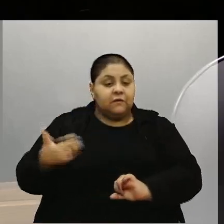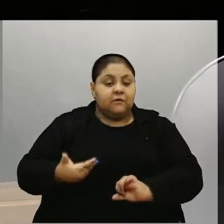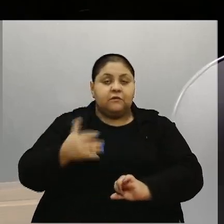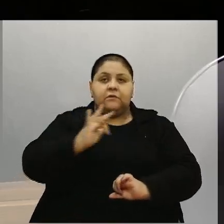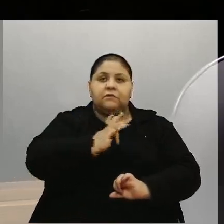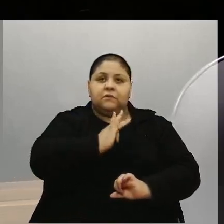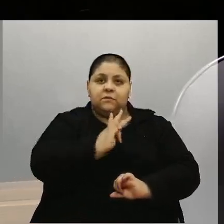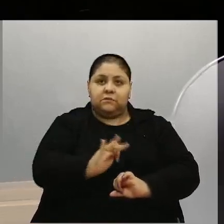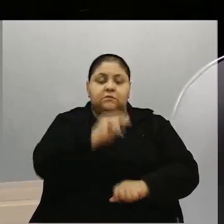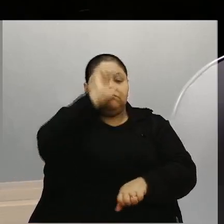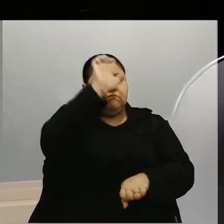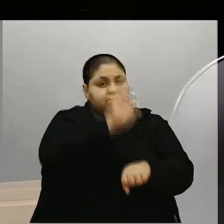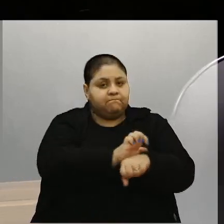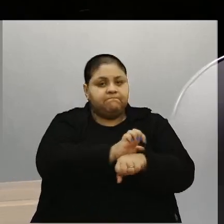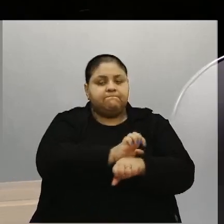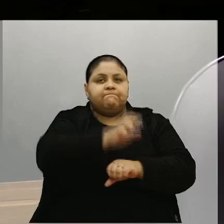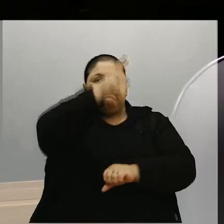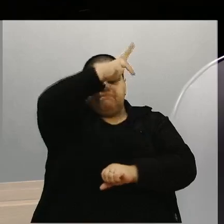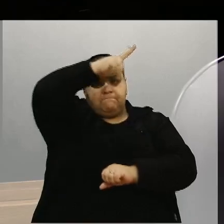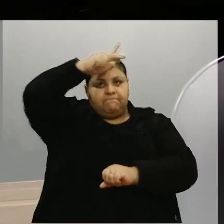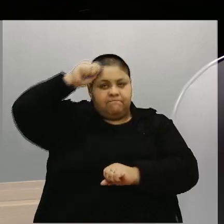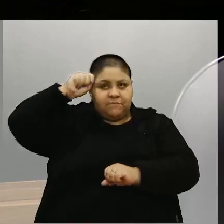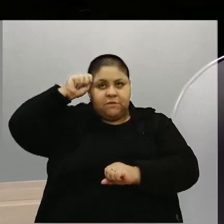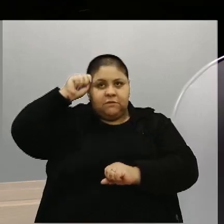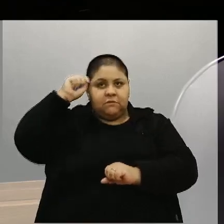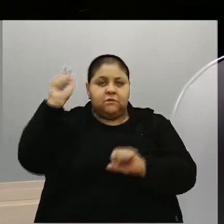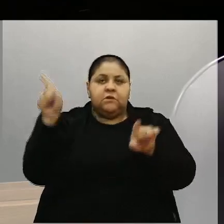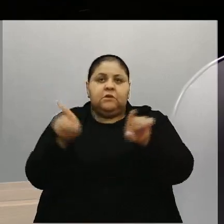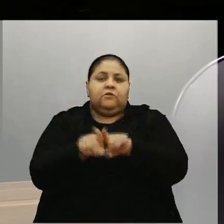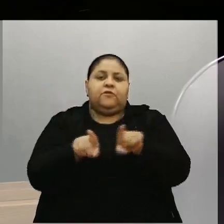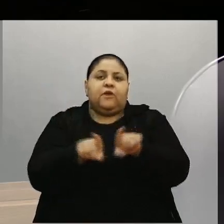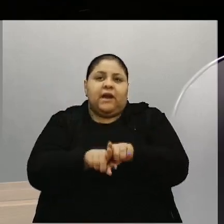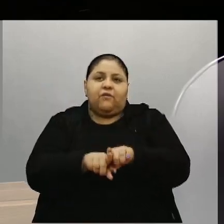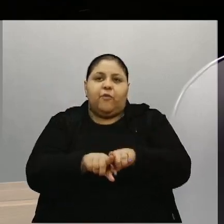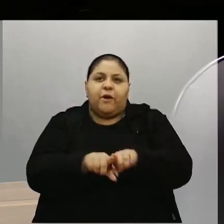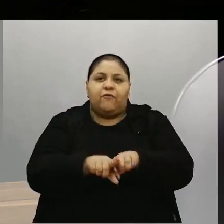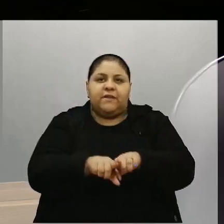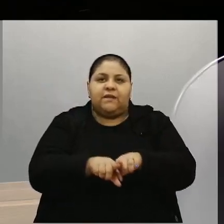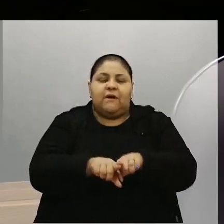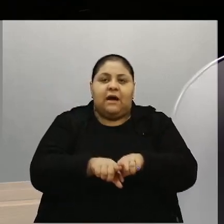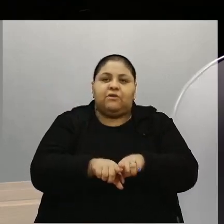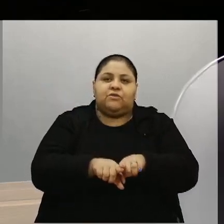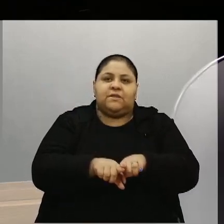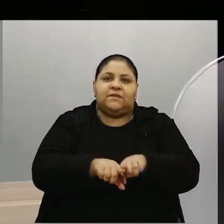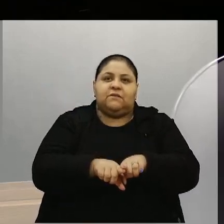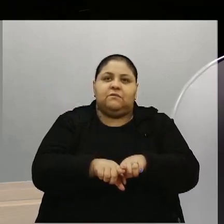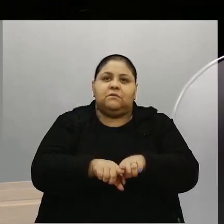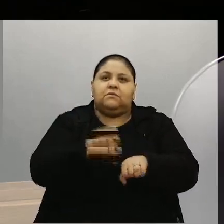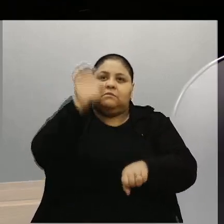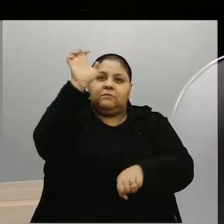federal, estadual e municipais, os municipais que têm que dar conta da reconstrução